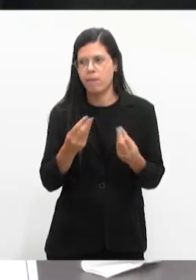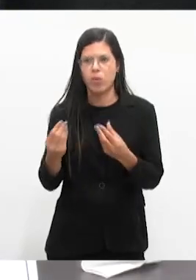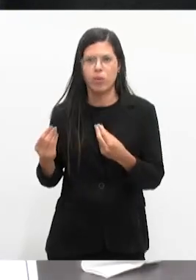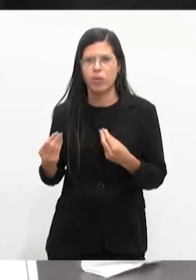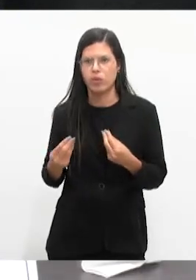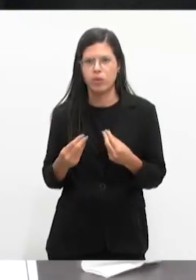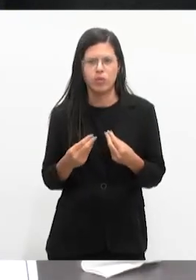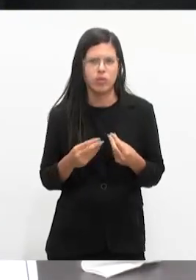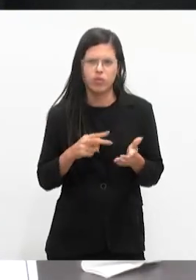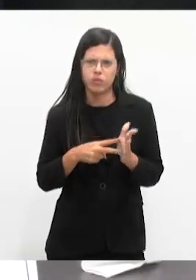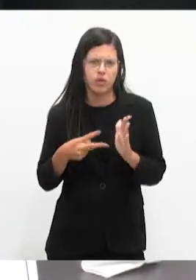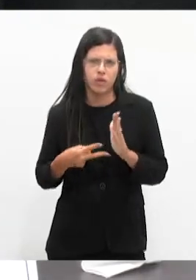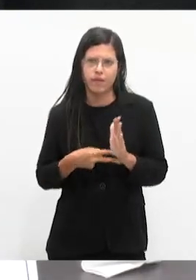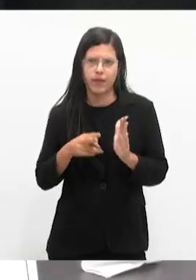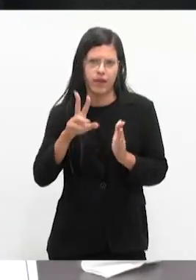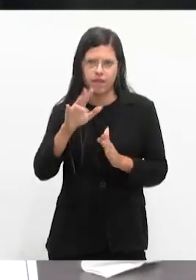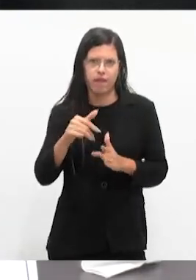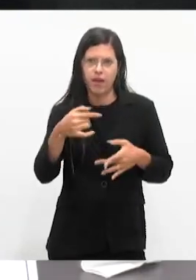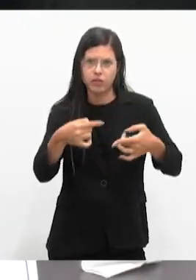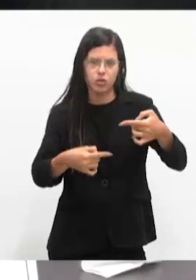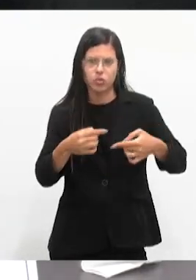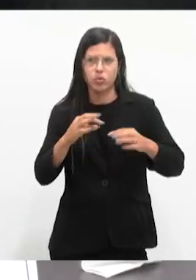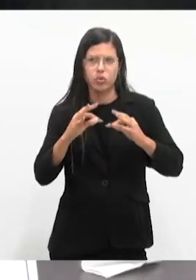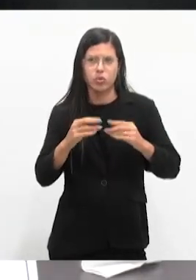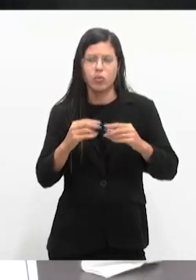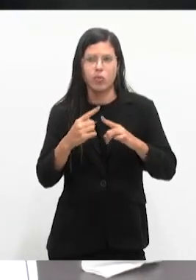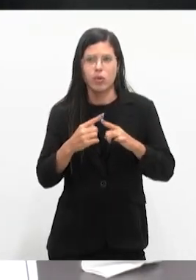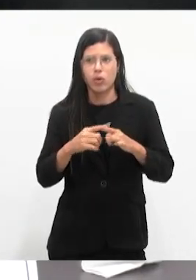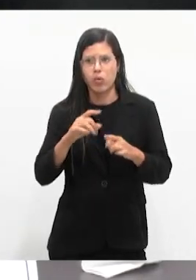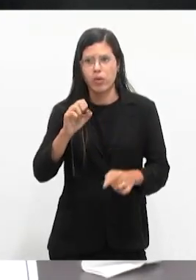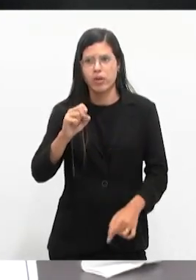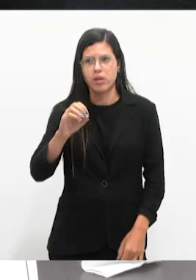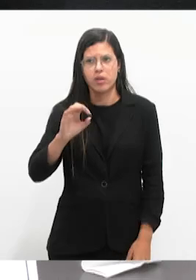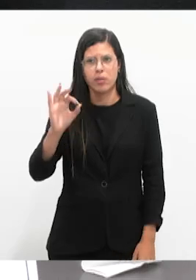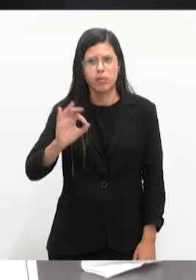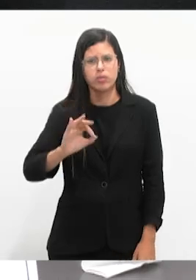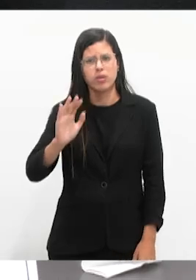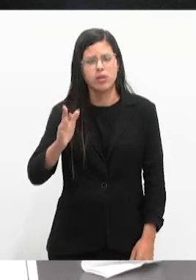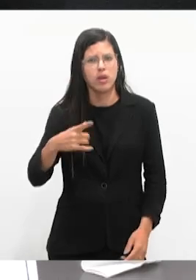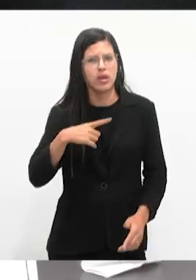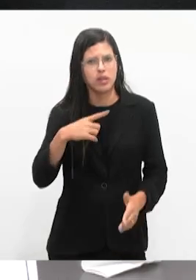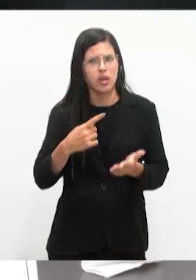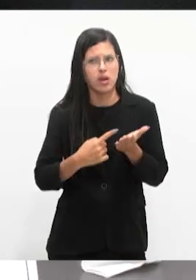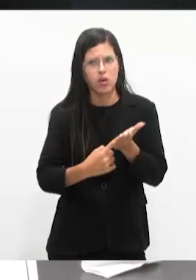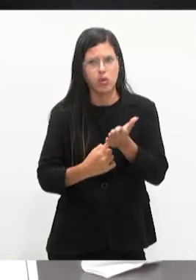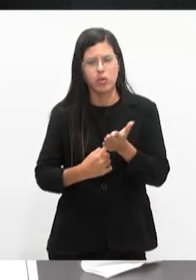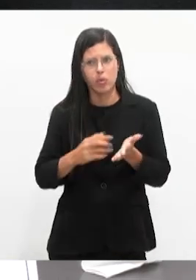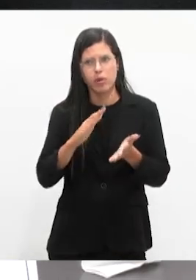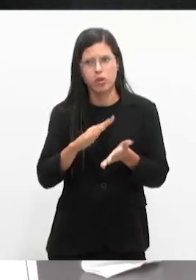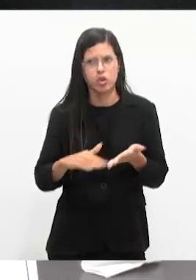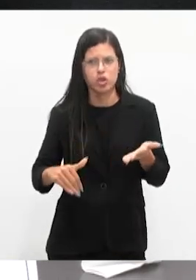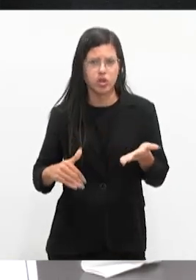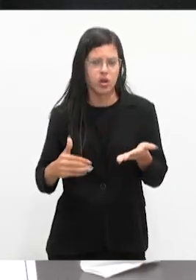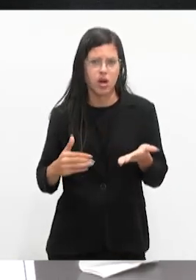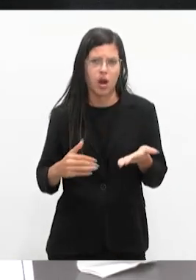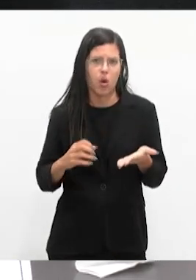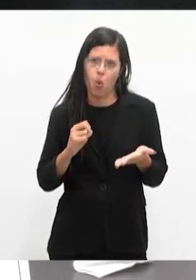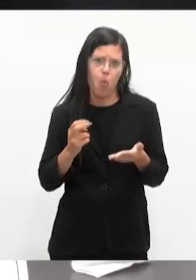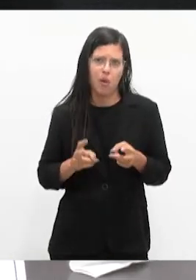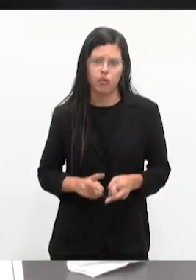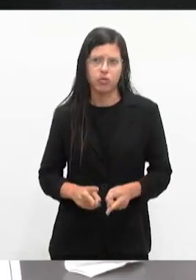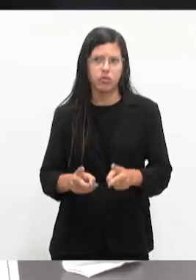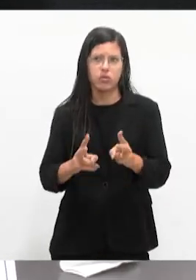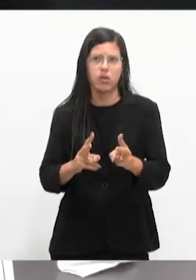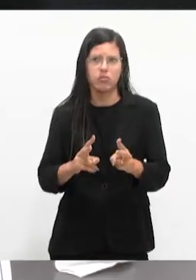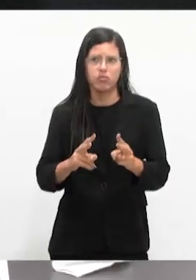obrigatoriamente vai ter isso tudo, porque geralmente 80% já tem acordo para manter ou para derrubar. Então, eu acho que ele